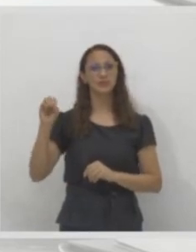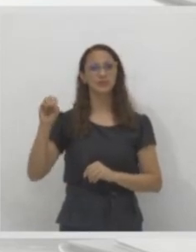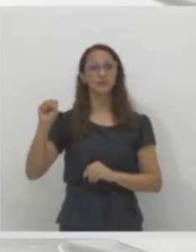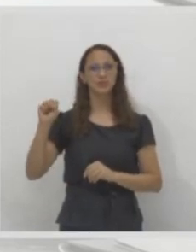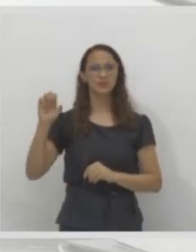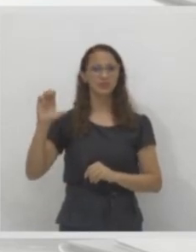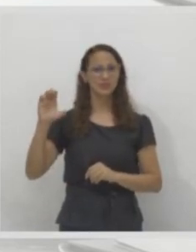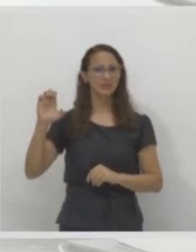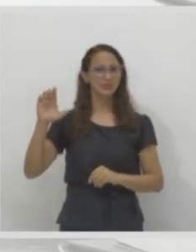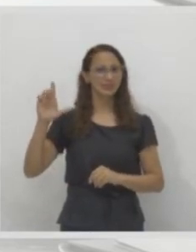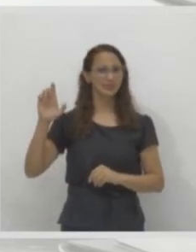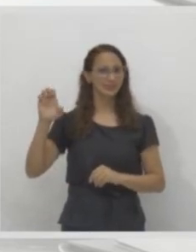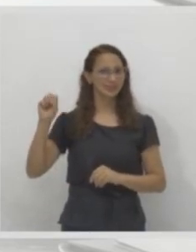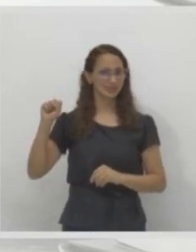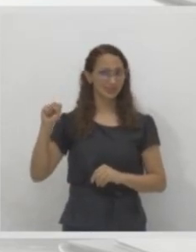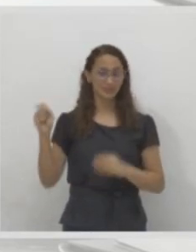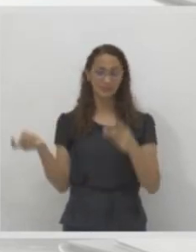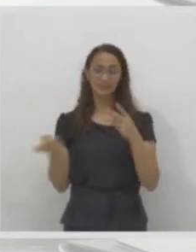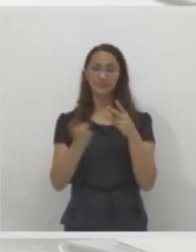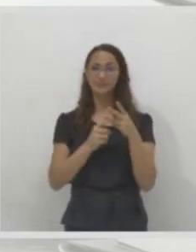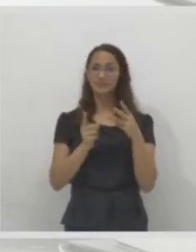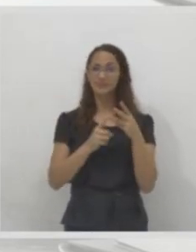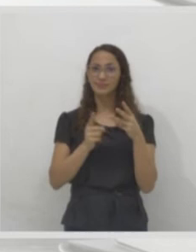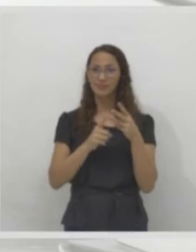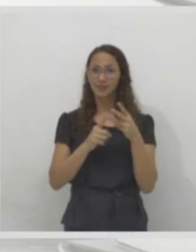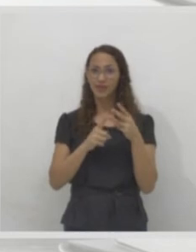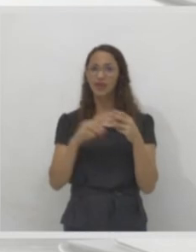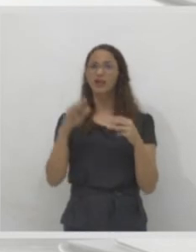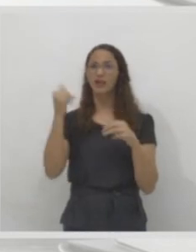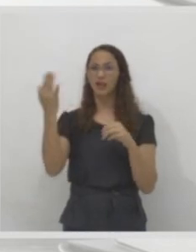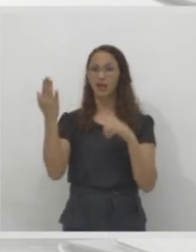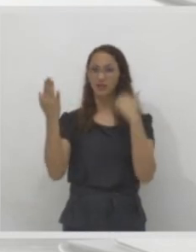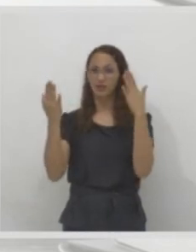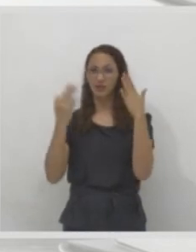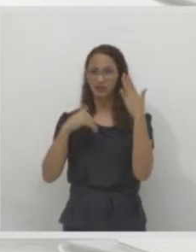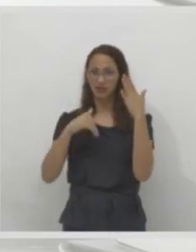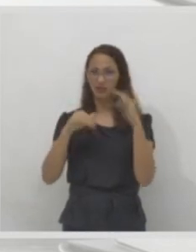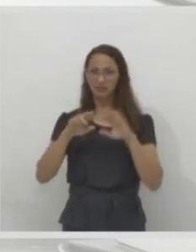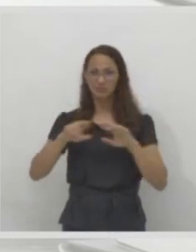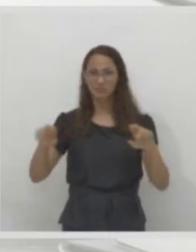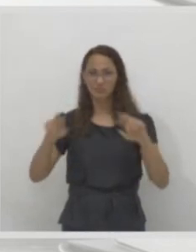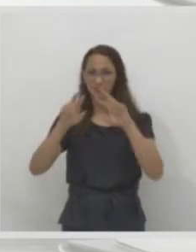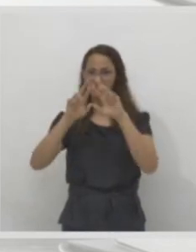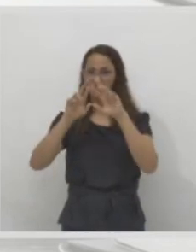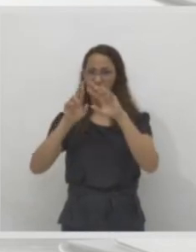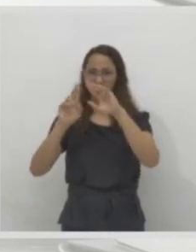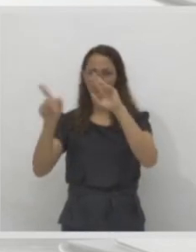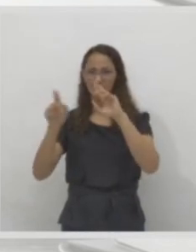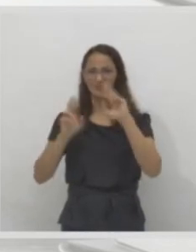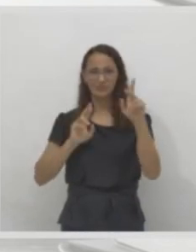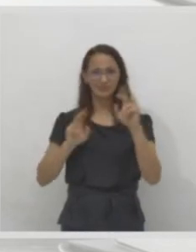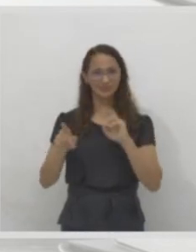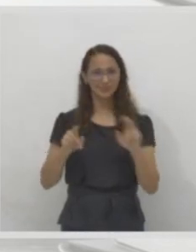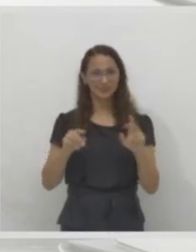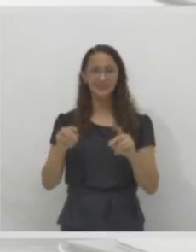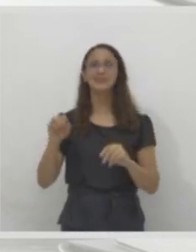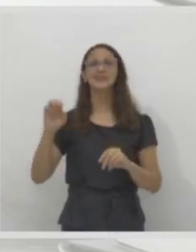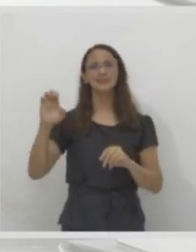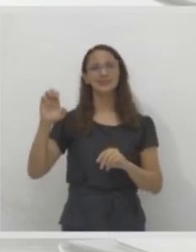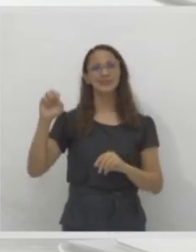o terceiro, que tem 3 medidas diferentes. Ele é chamado de triângulo